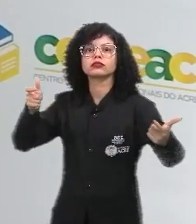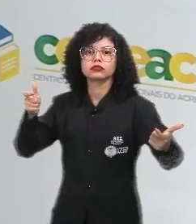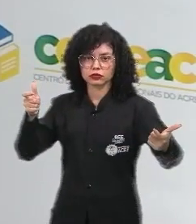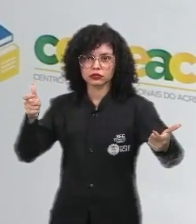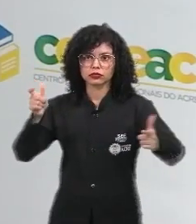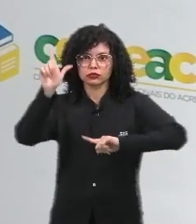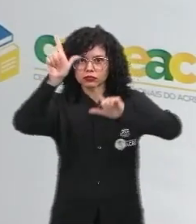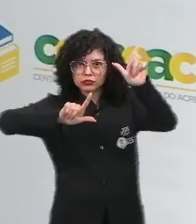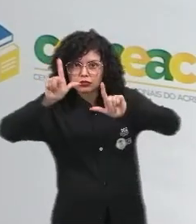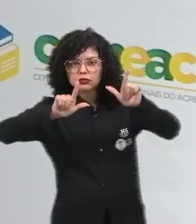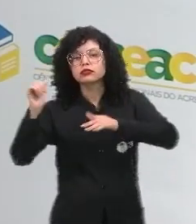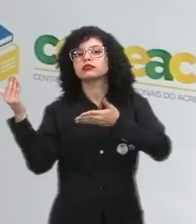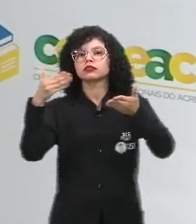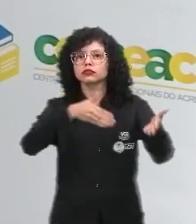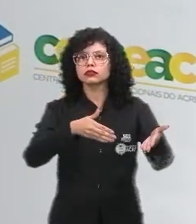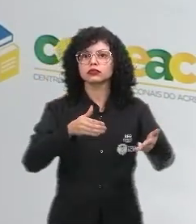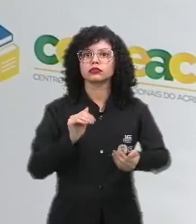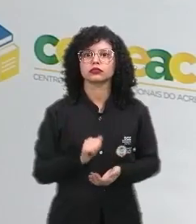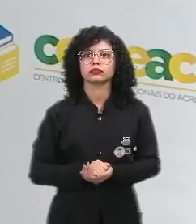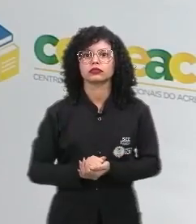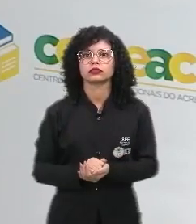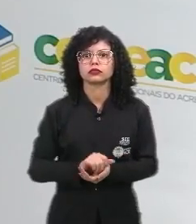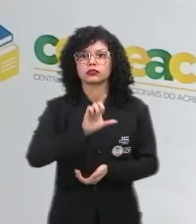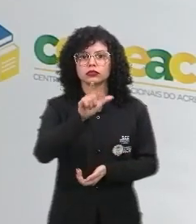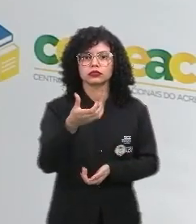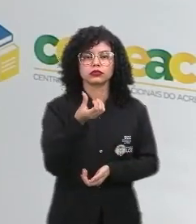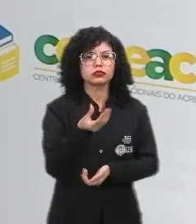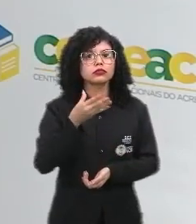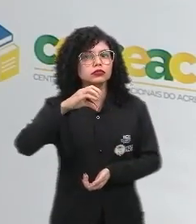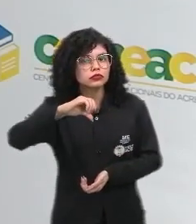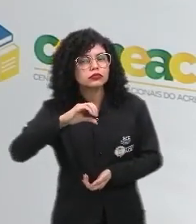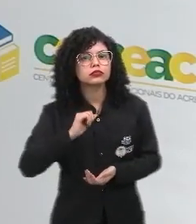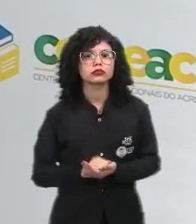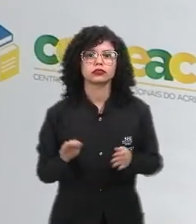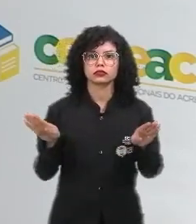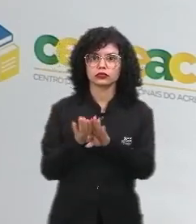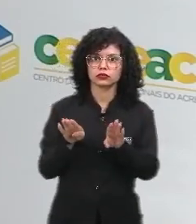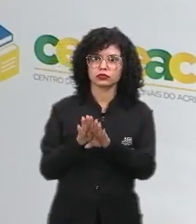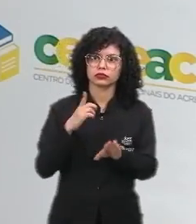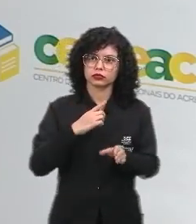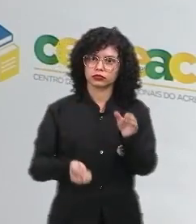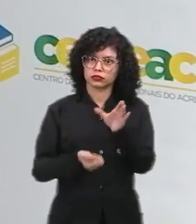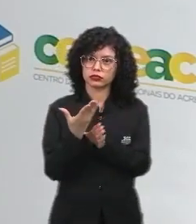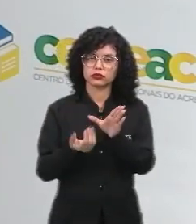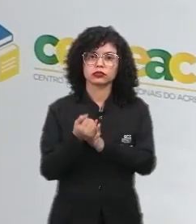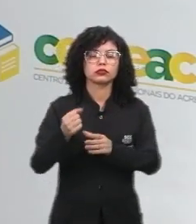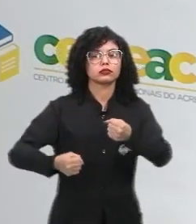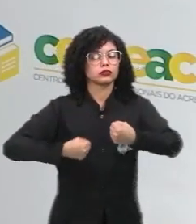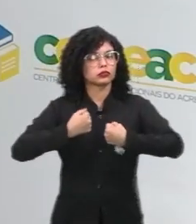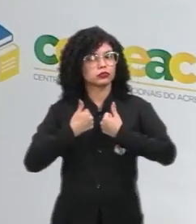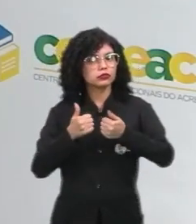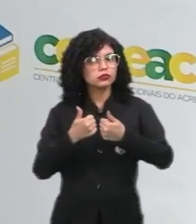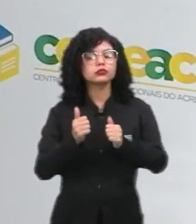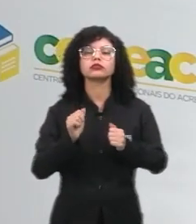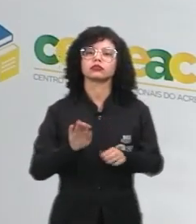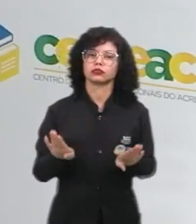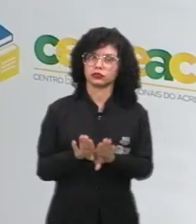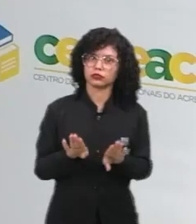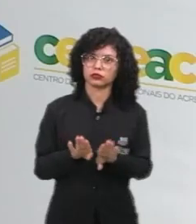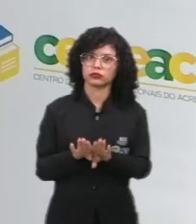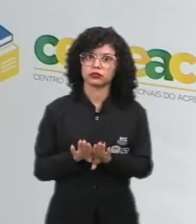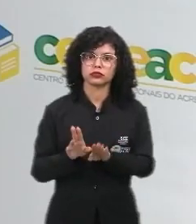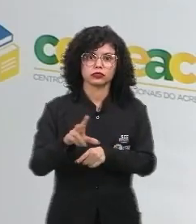ser televisionado a chegada do homem à Lua, né, em 69. Nós temos a produção automotiva por meio